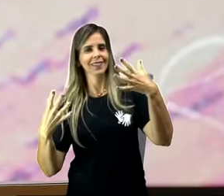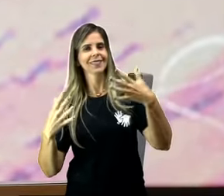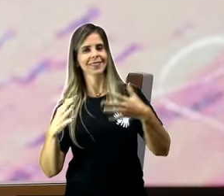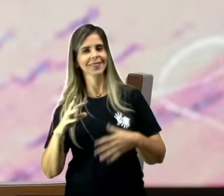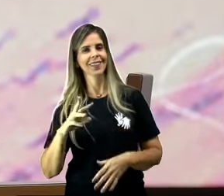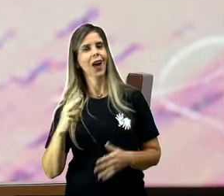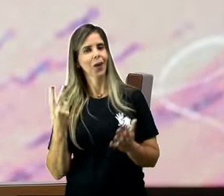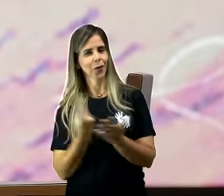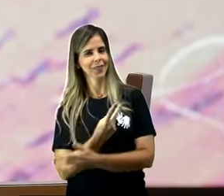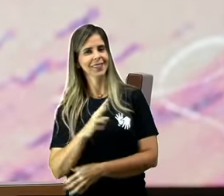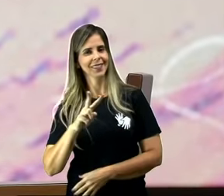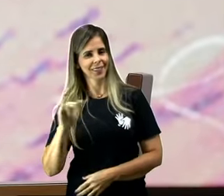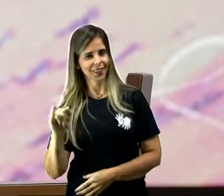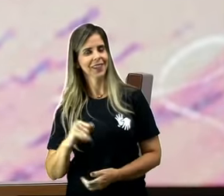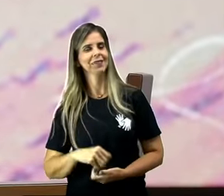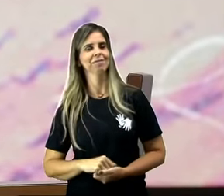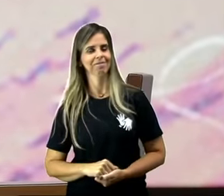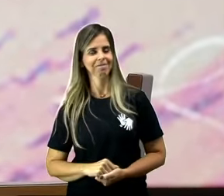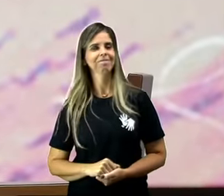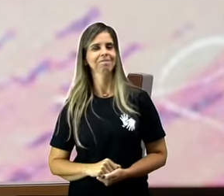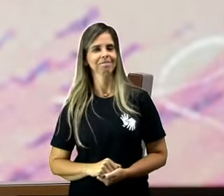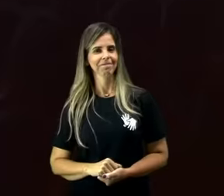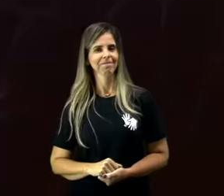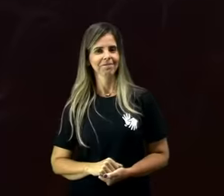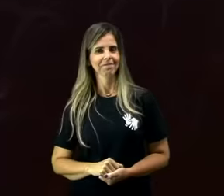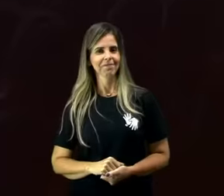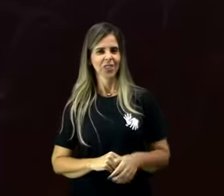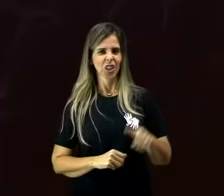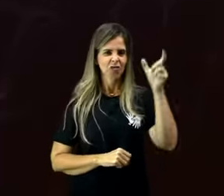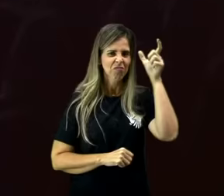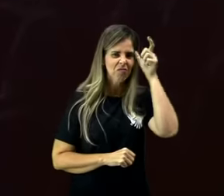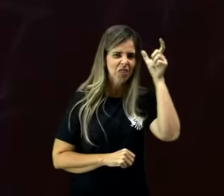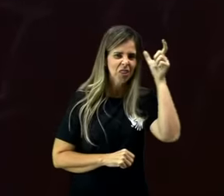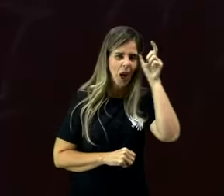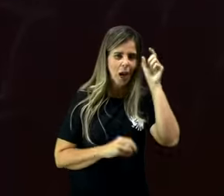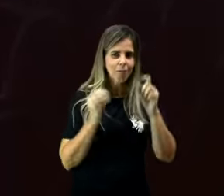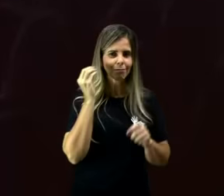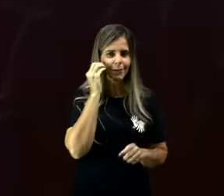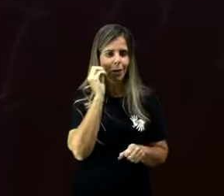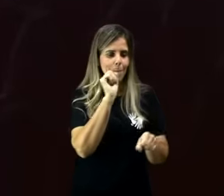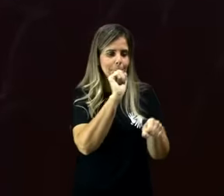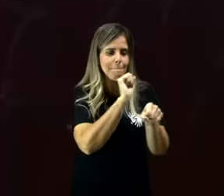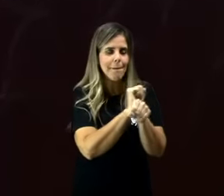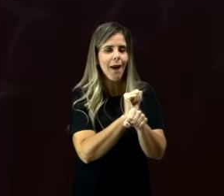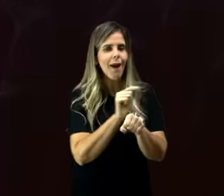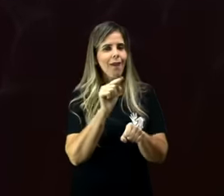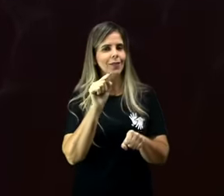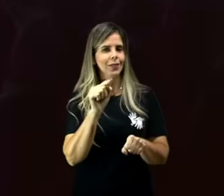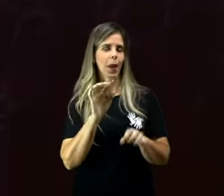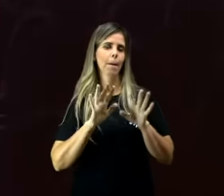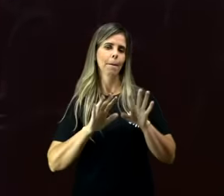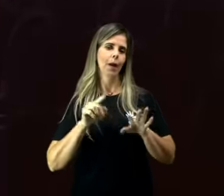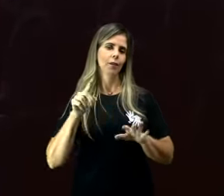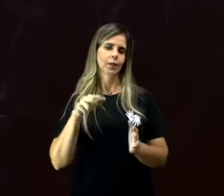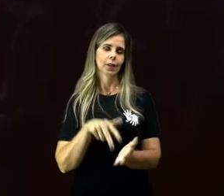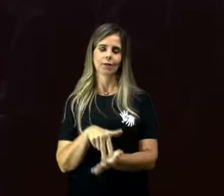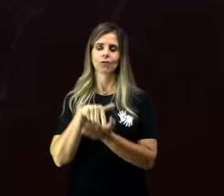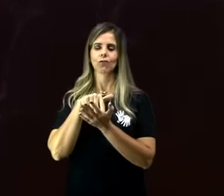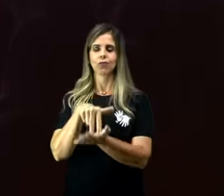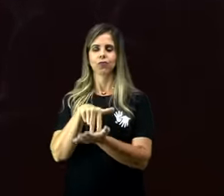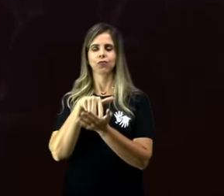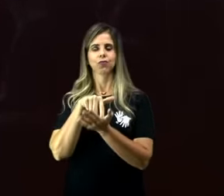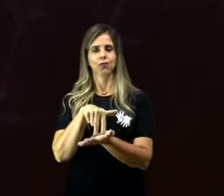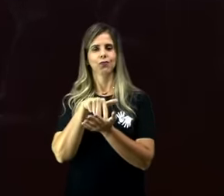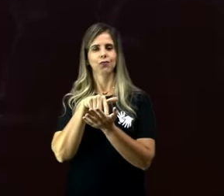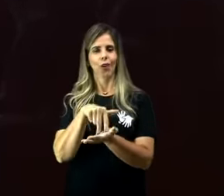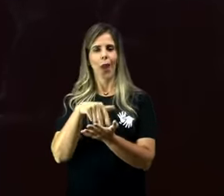estou mais perto. Diga bem forte, diga assim: tu não vai me parar e eu estou cada vez mais perto. Tu não vai me impedir de alcançar o destino e o propósito de Deus para a minha vida,